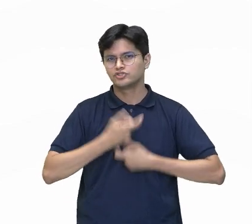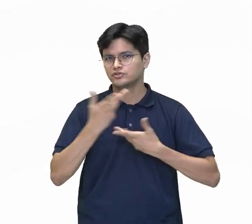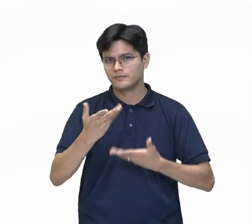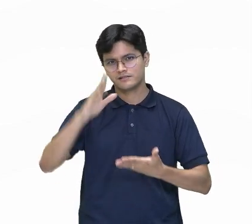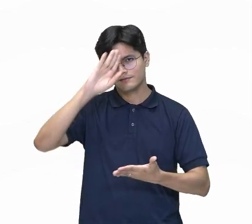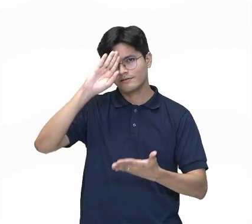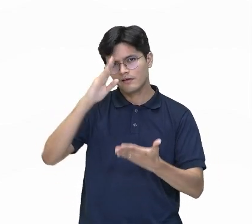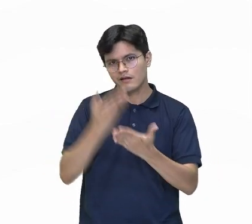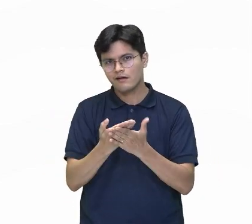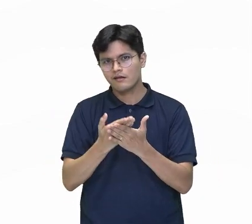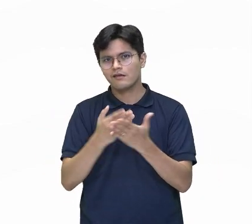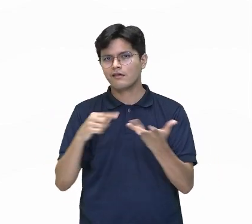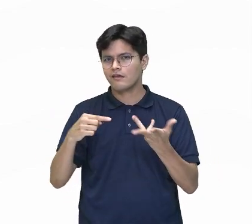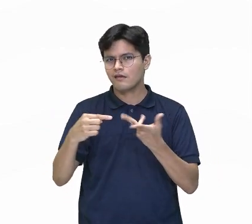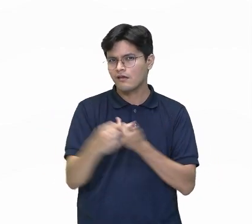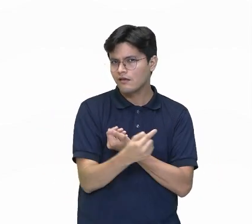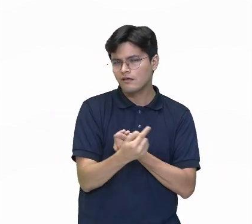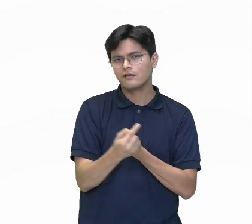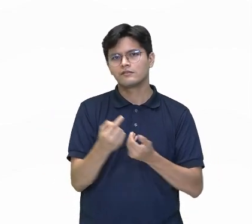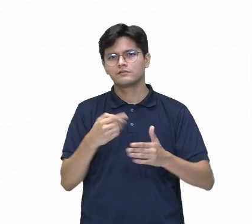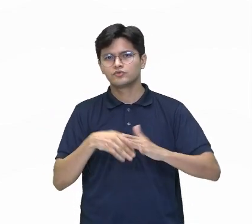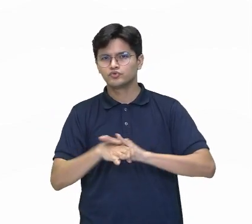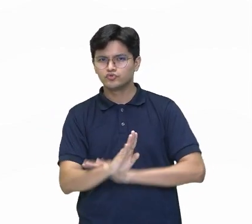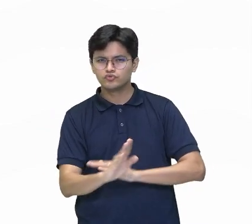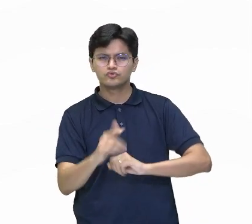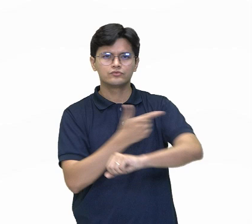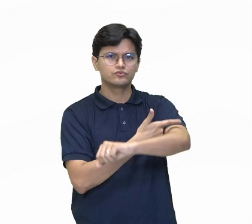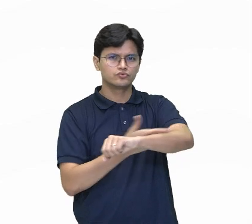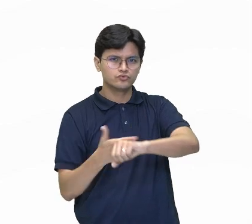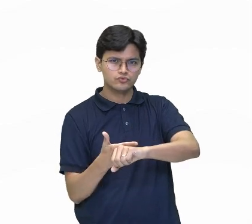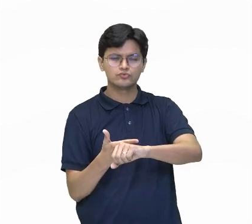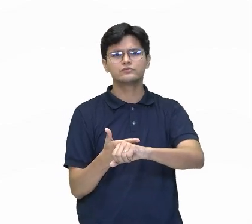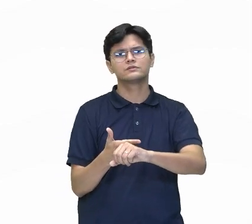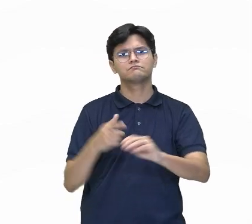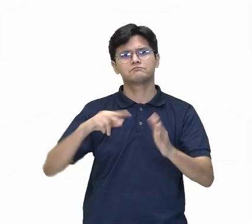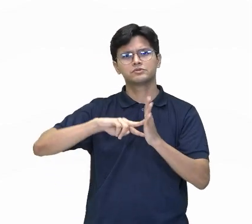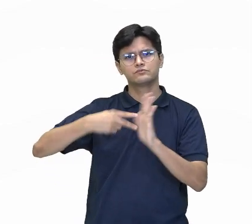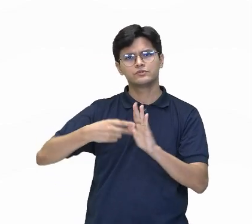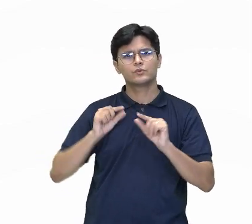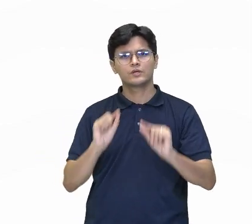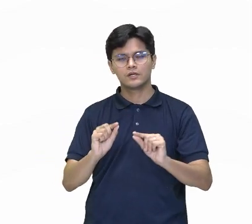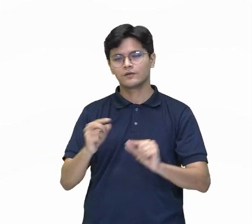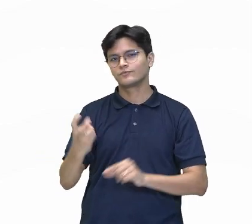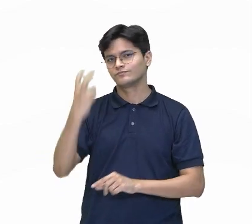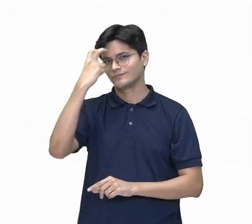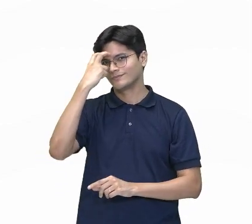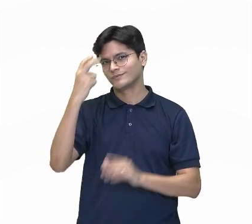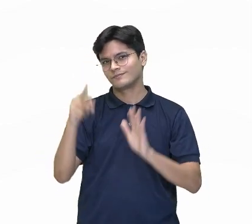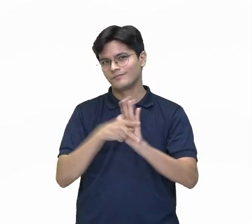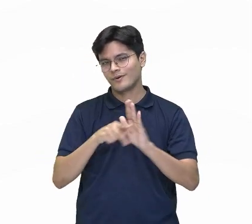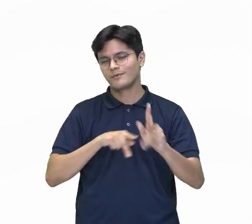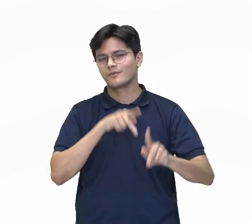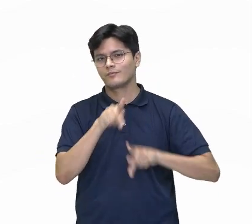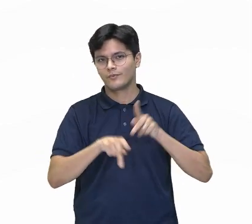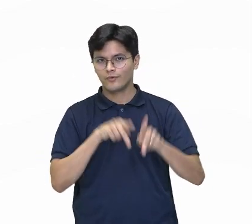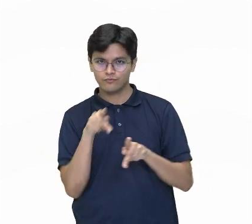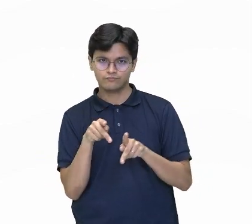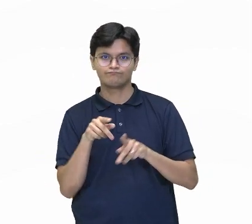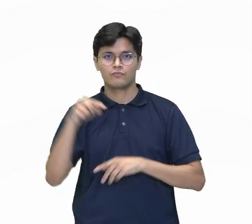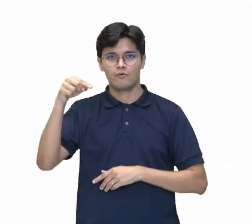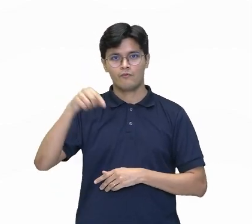de vida, ou seja, toda a cultura de um povo. Na Amazônia, né, os povos